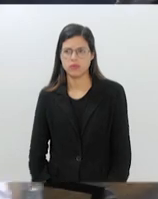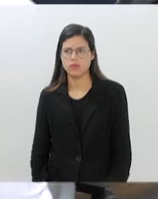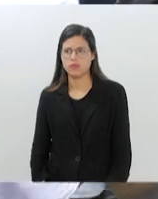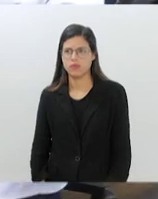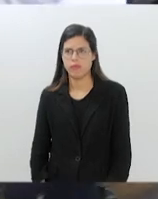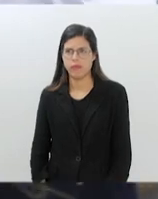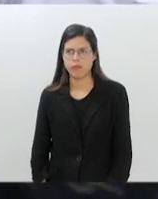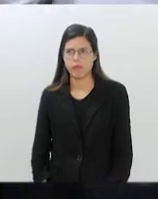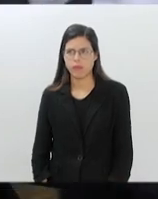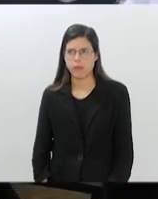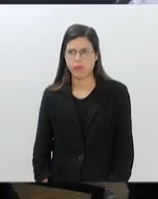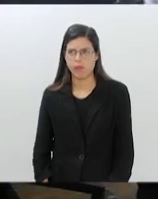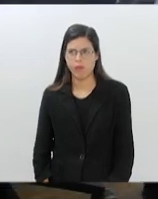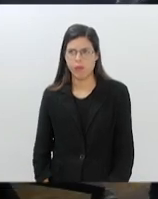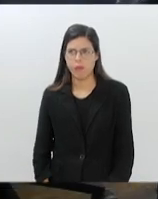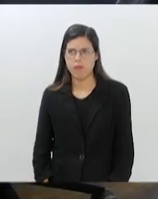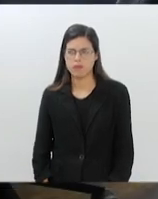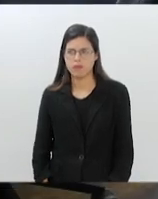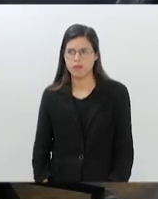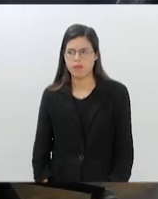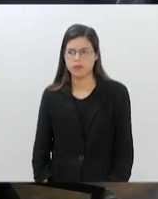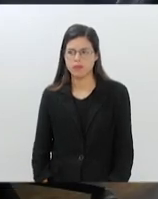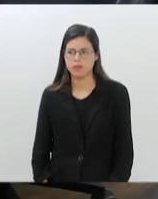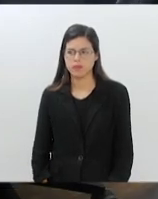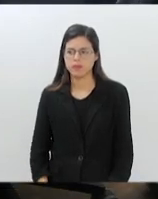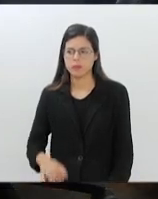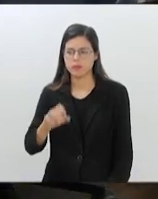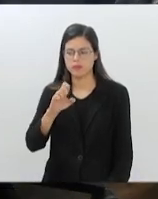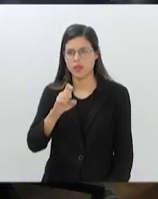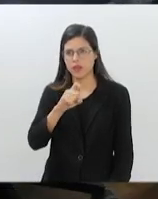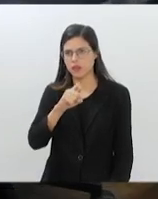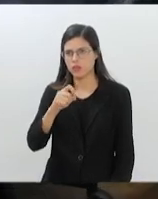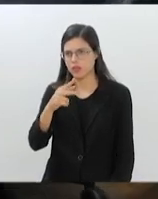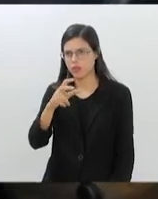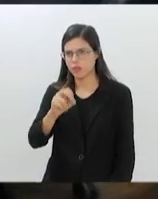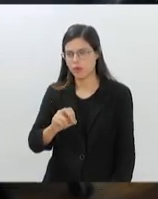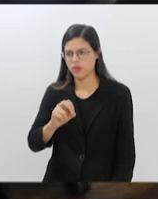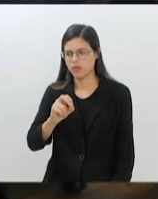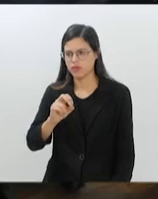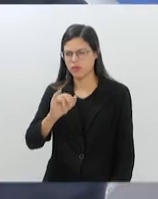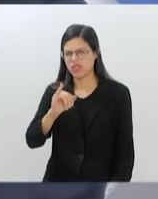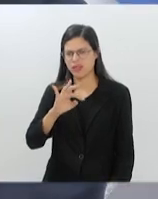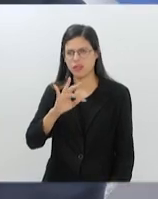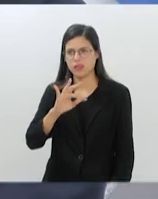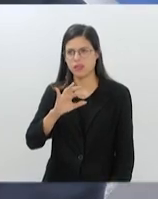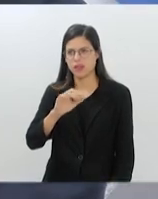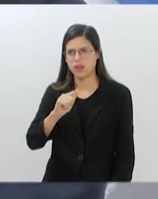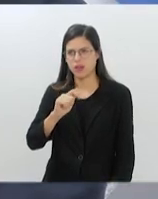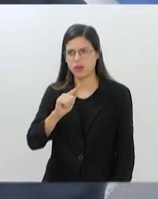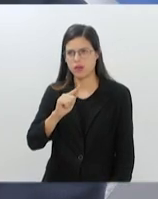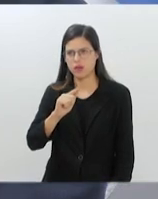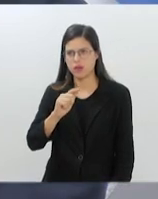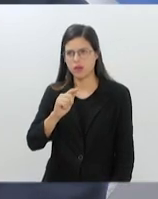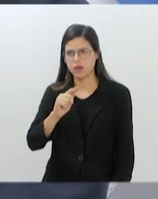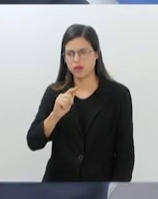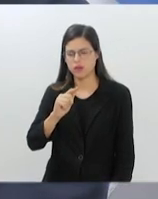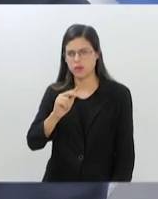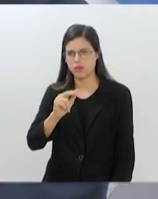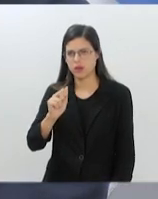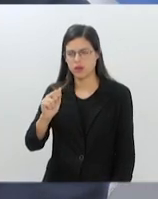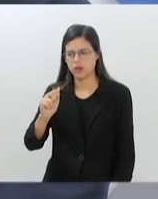Deputado pobel tá questionando aqui Expo Itaguaí que que isso tem a ver com esg com água